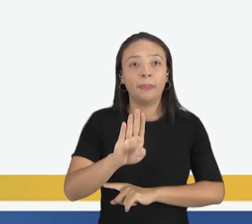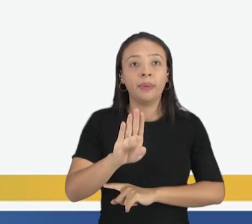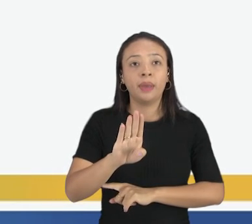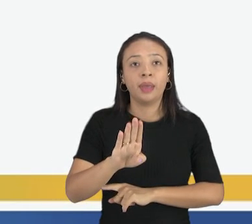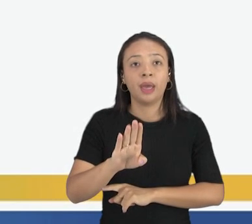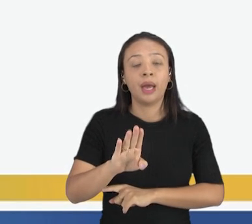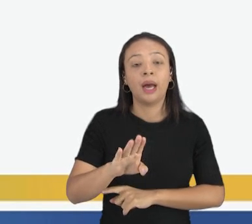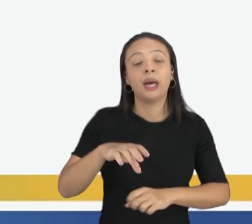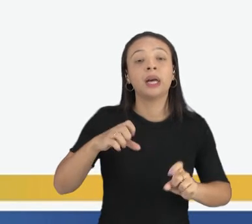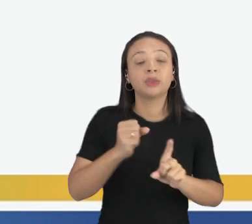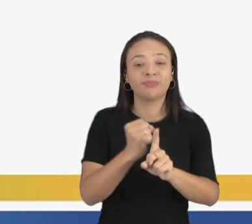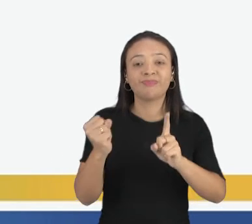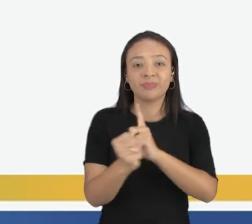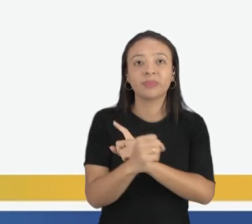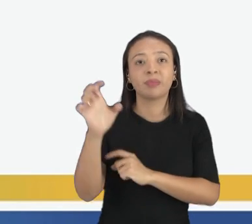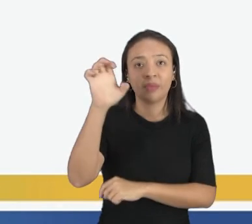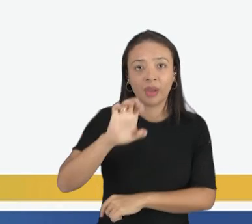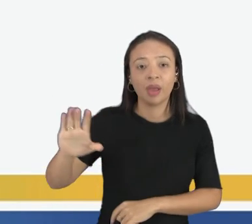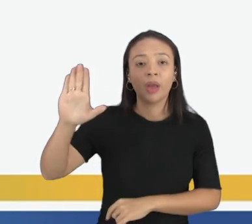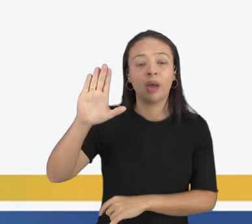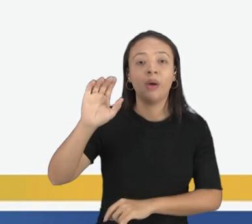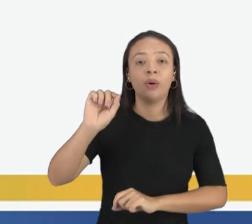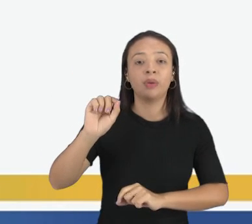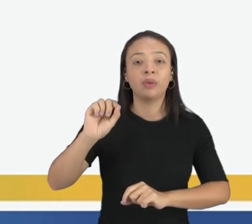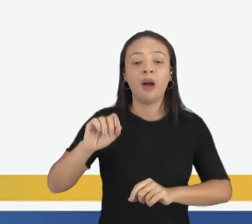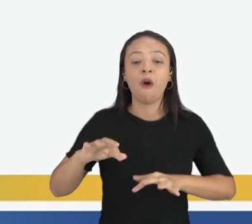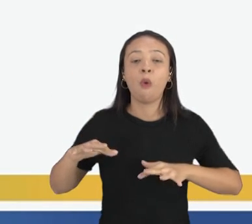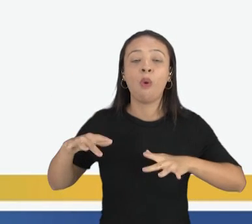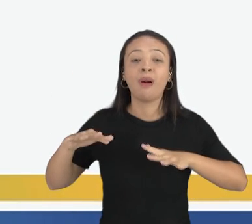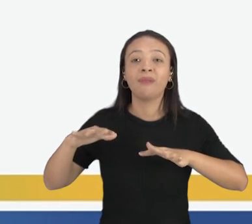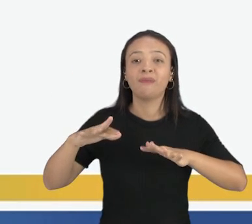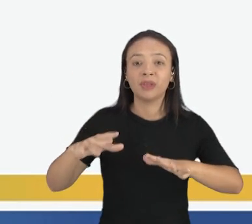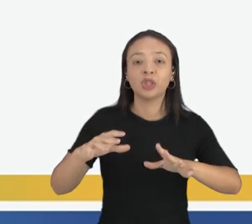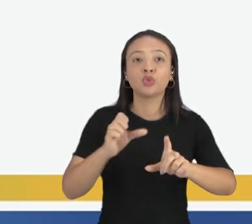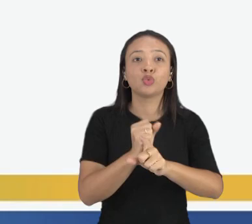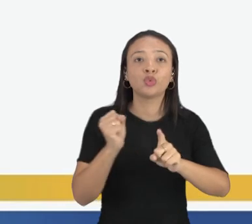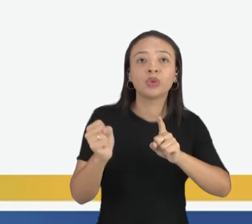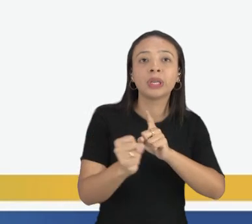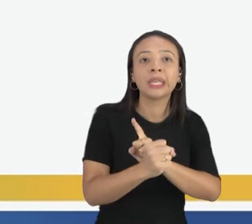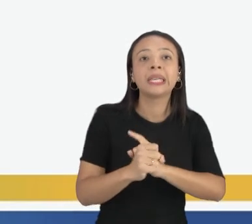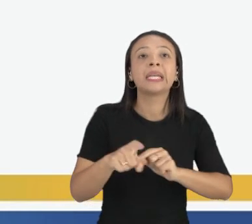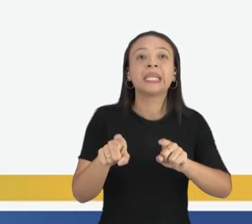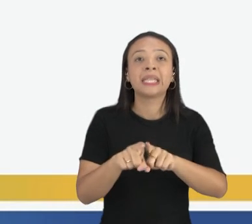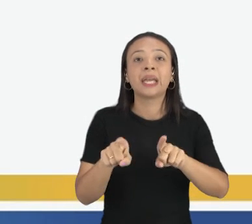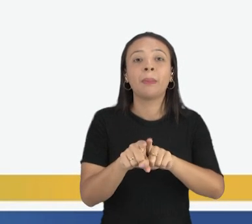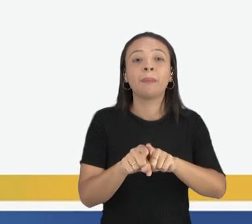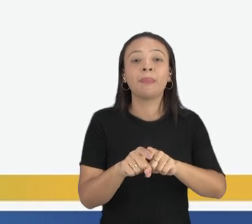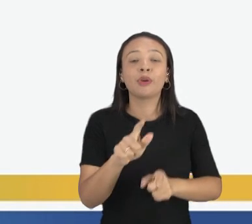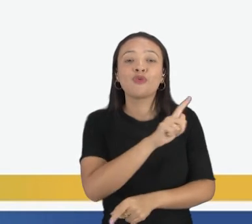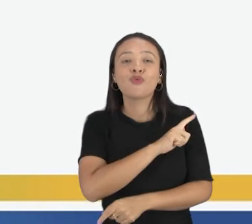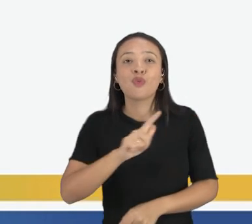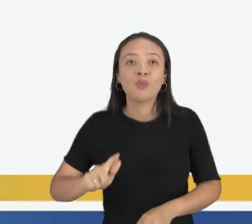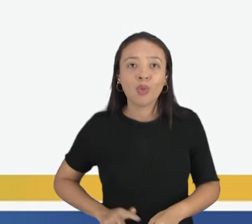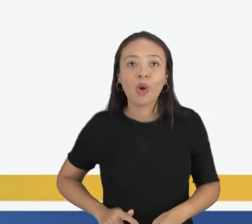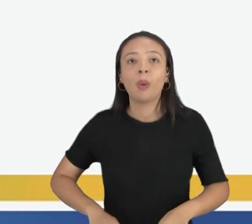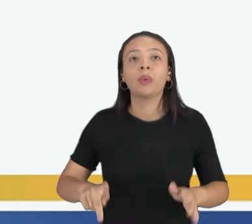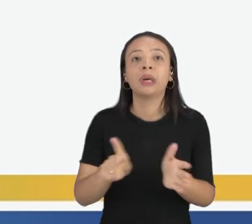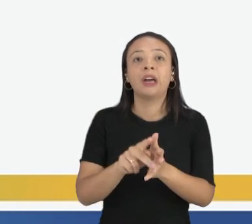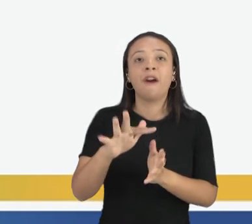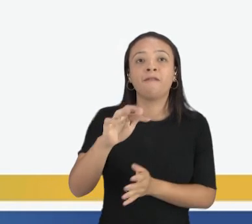sociedade europeia, com a emergência do socialismo e a constituição de governos fascistas nos países